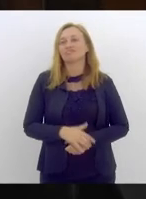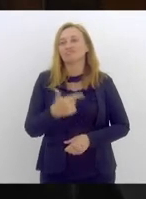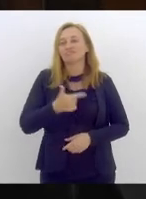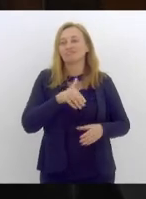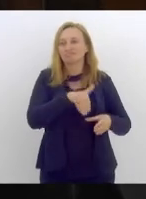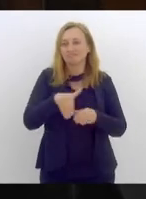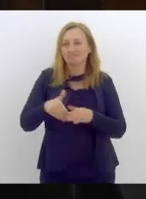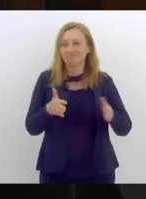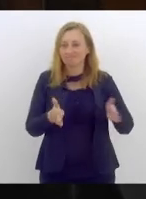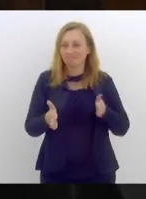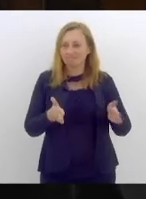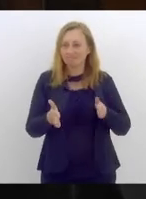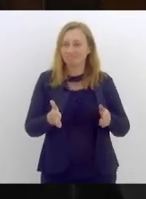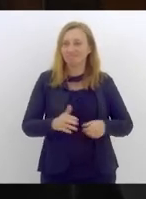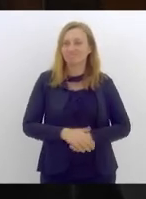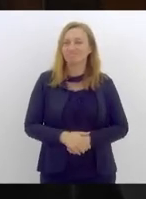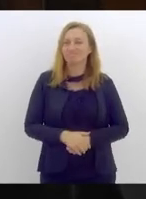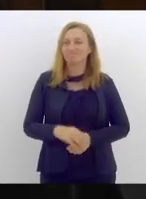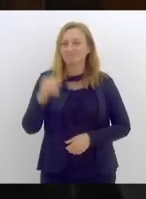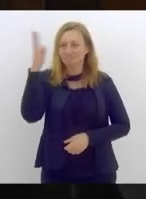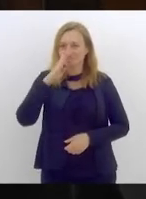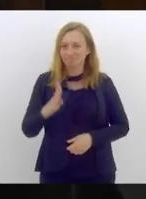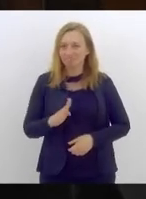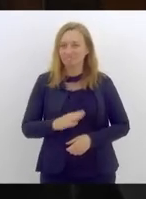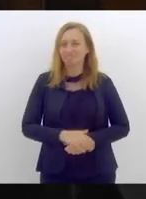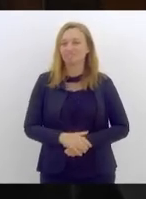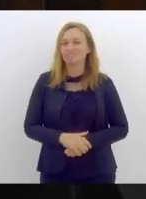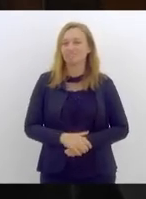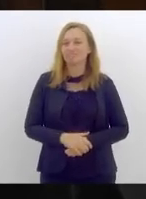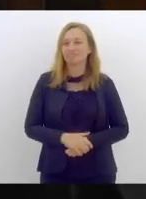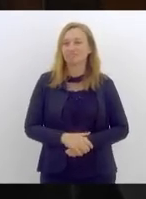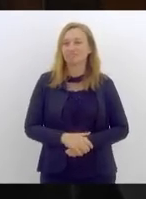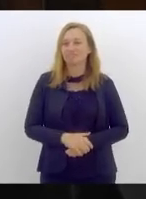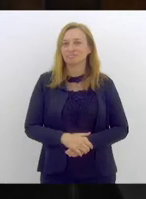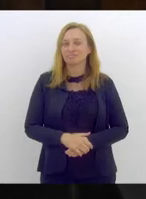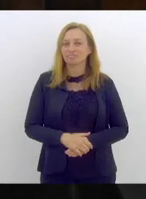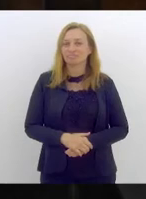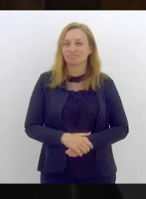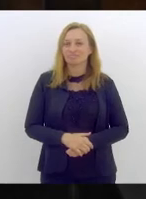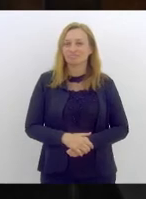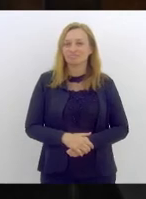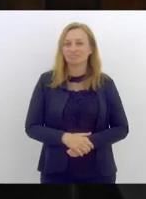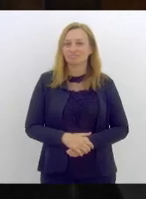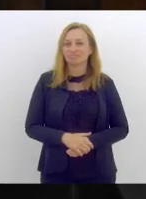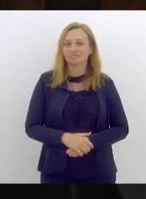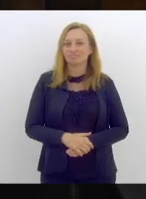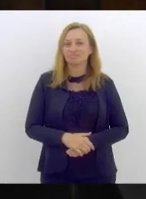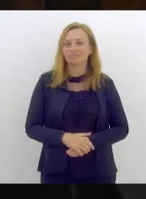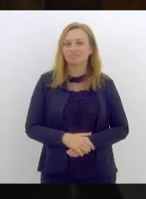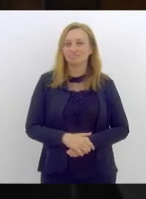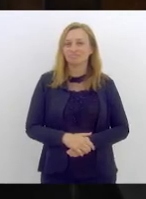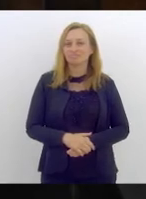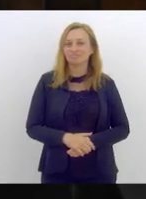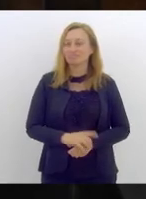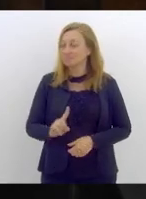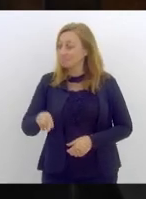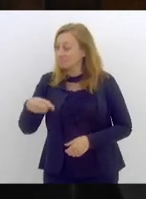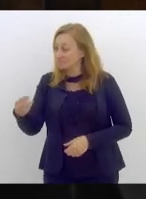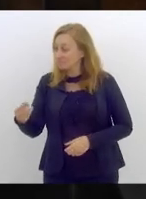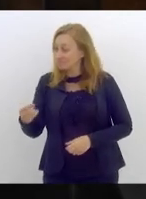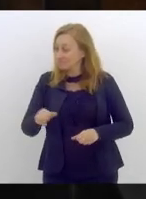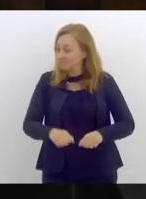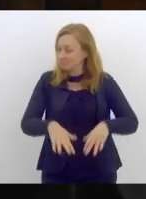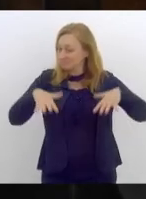das eleições presidenciais no Brasil como sabemos olha desde o outro plenário